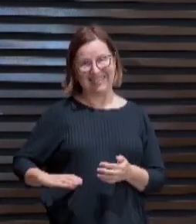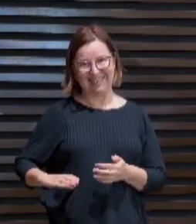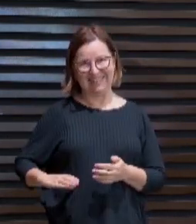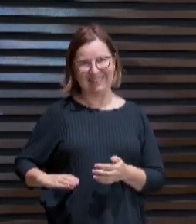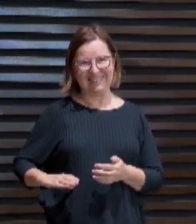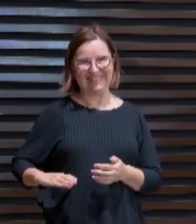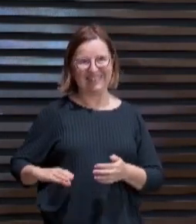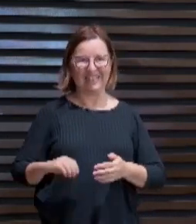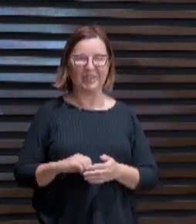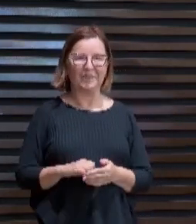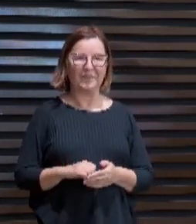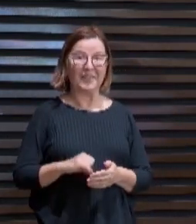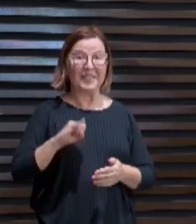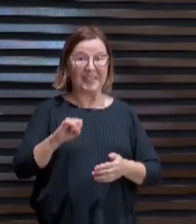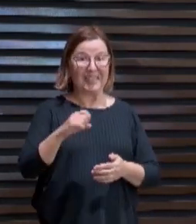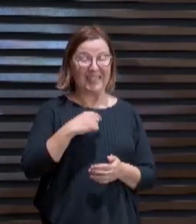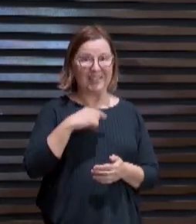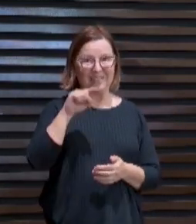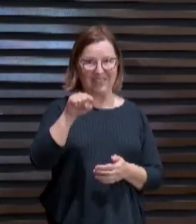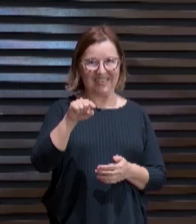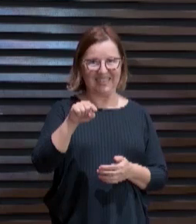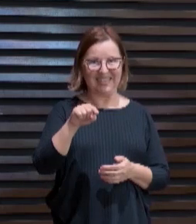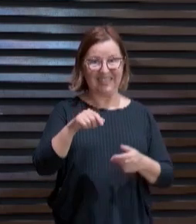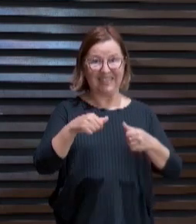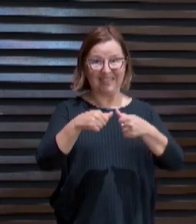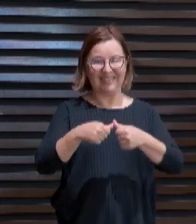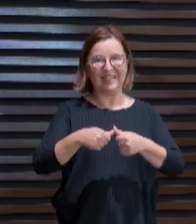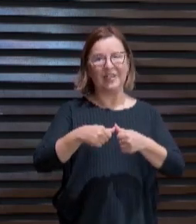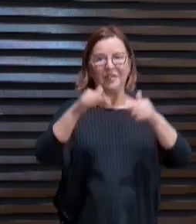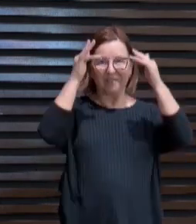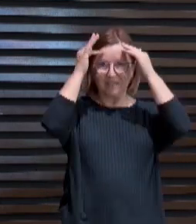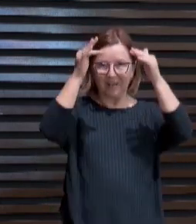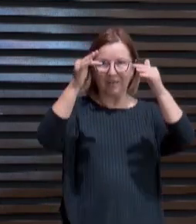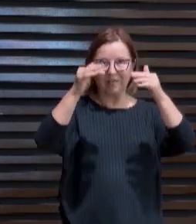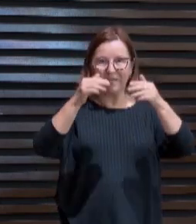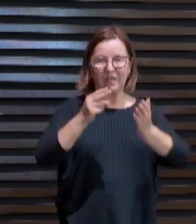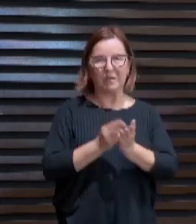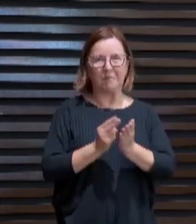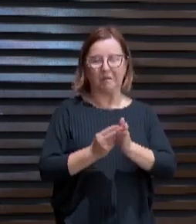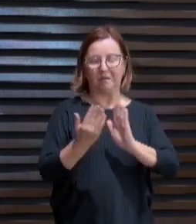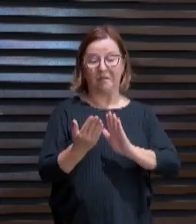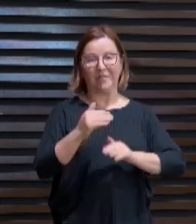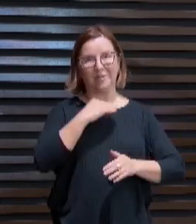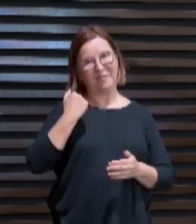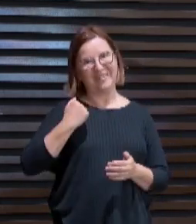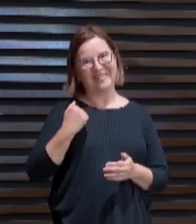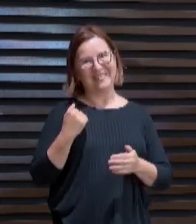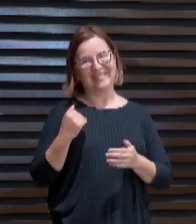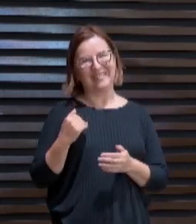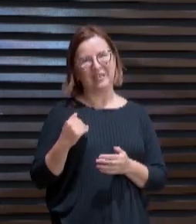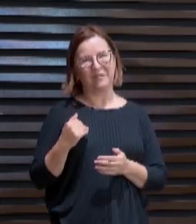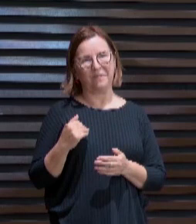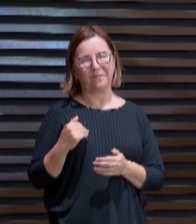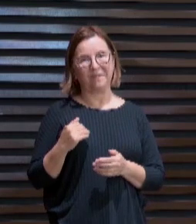salvos. Se eu e você permanecermos fiéis, mesmo em face da morte, isso se dará porque o Senhor, com a